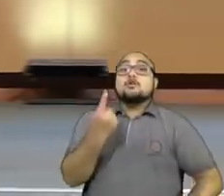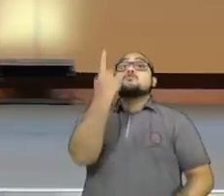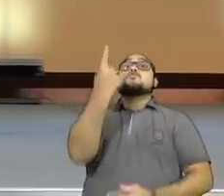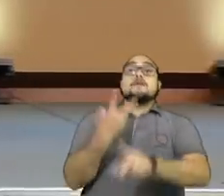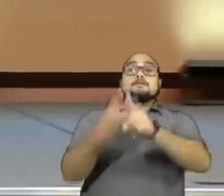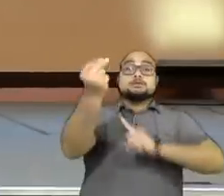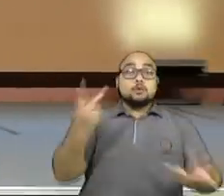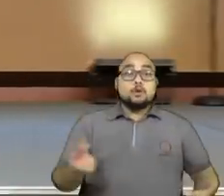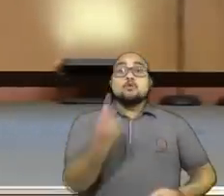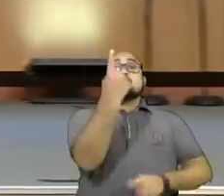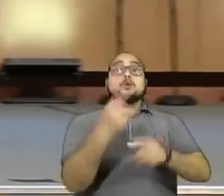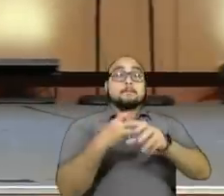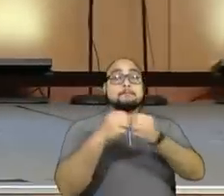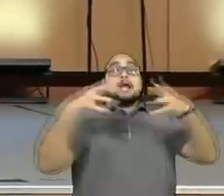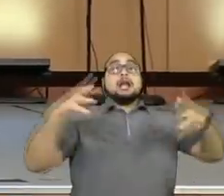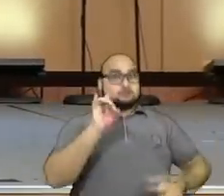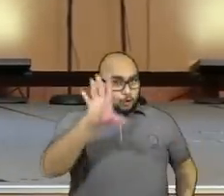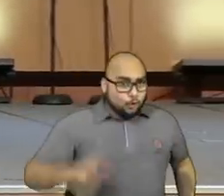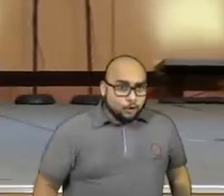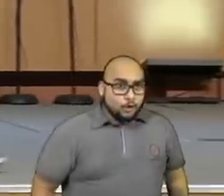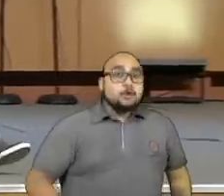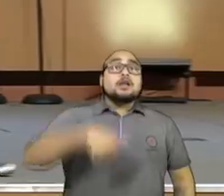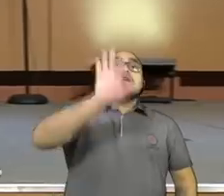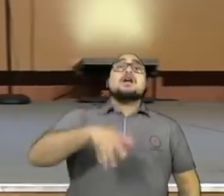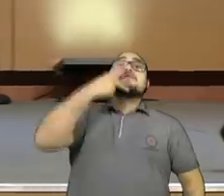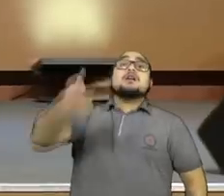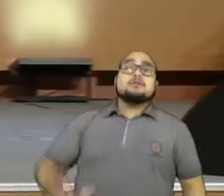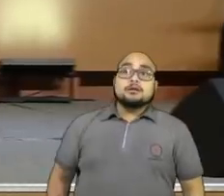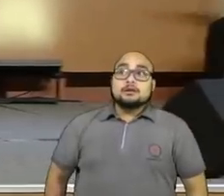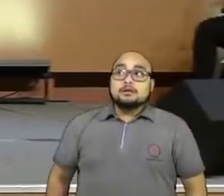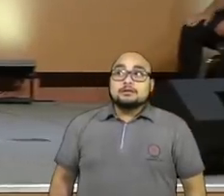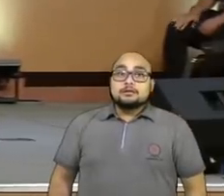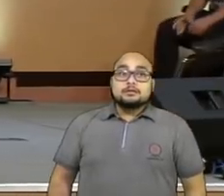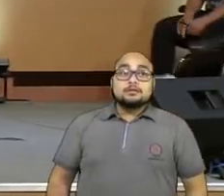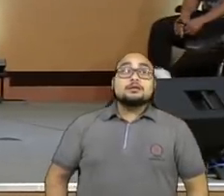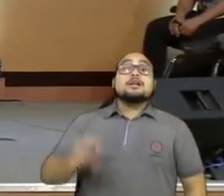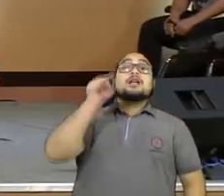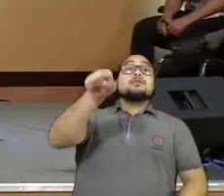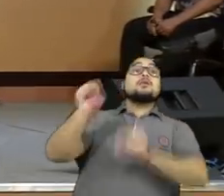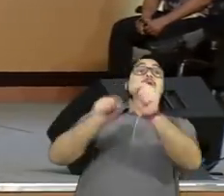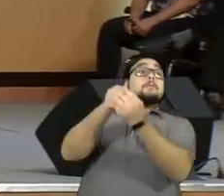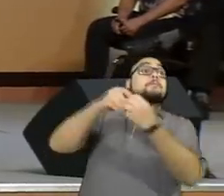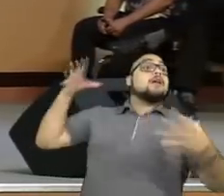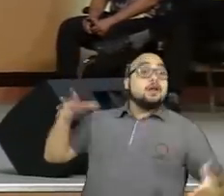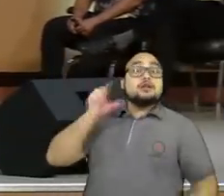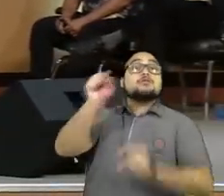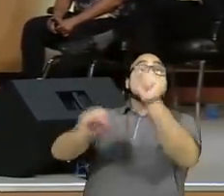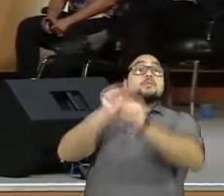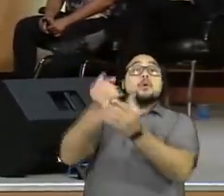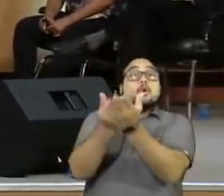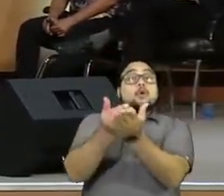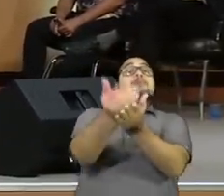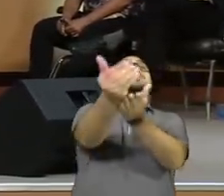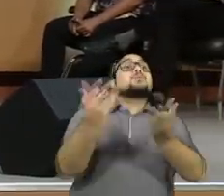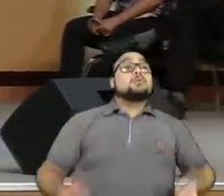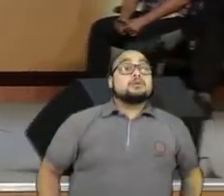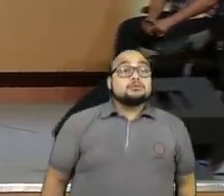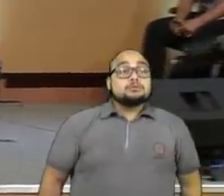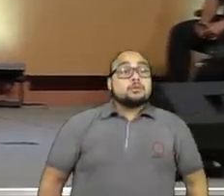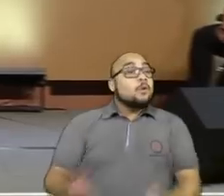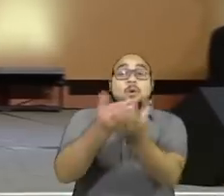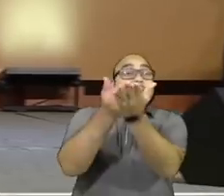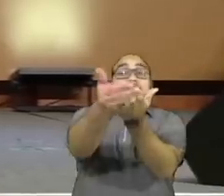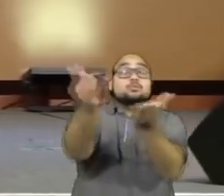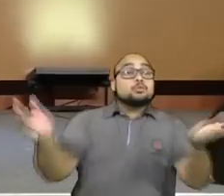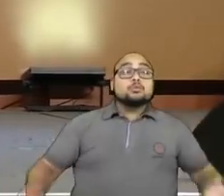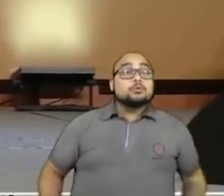milagre? Quem te falou isso, rapaz? Esse milagre é o pontapé, é o início de uma